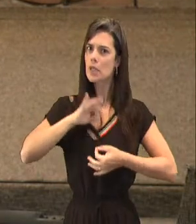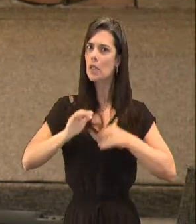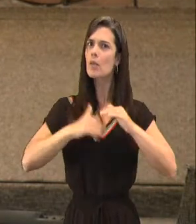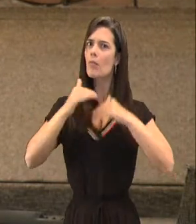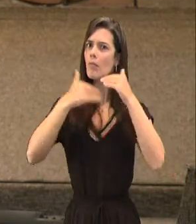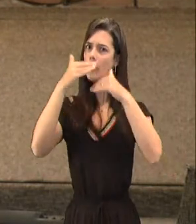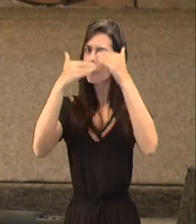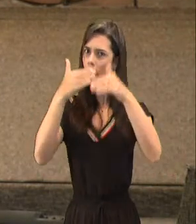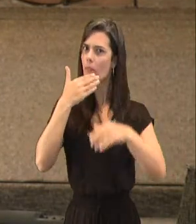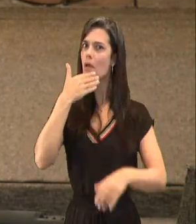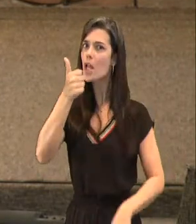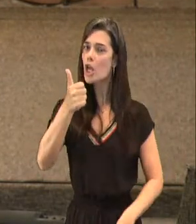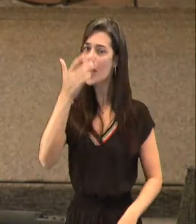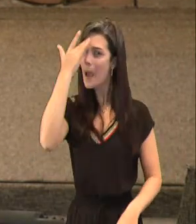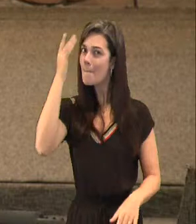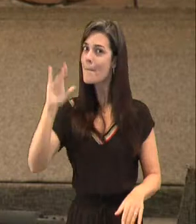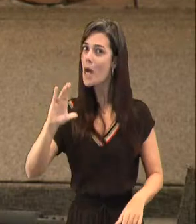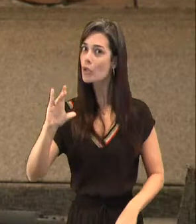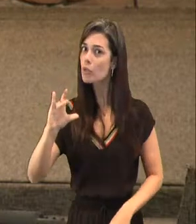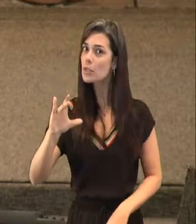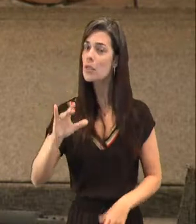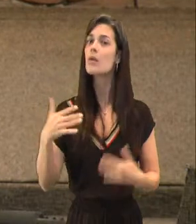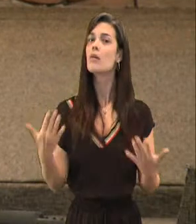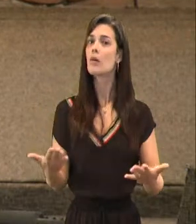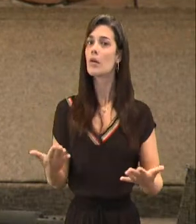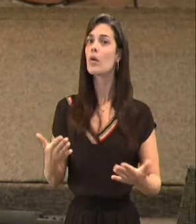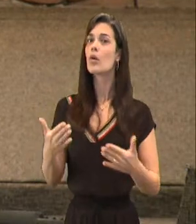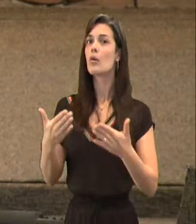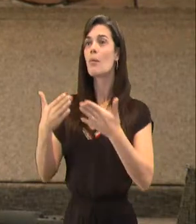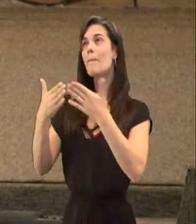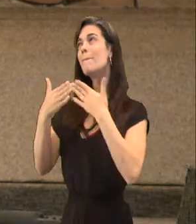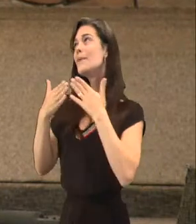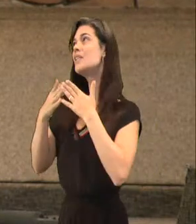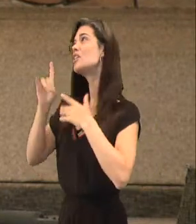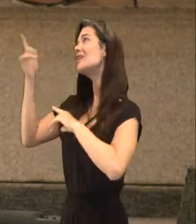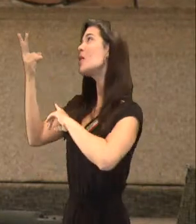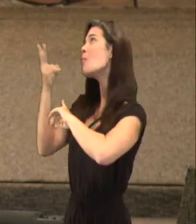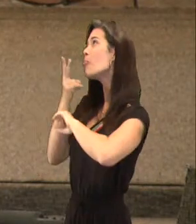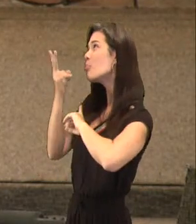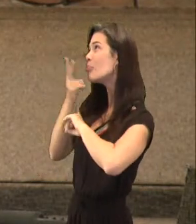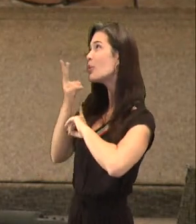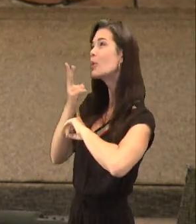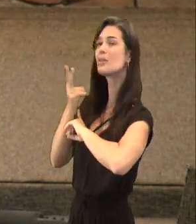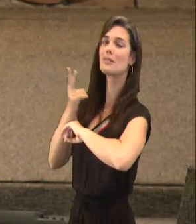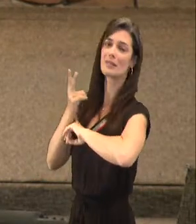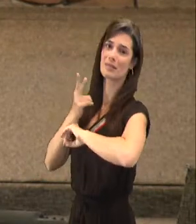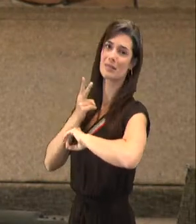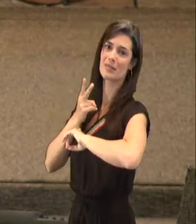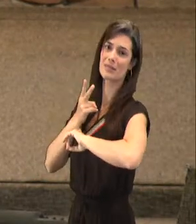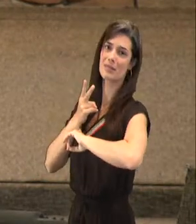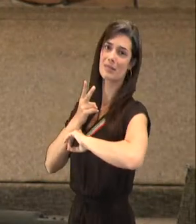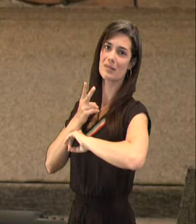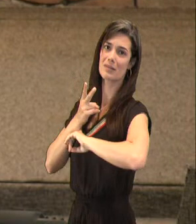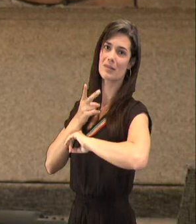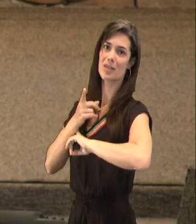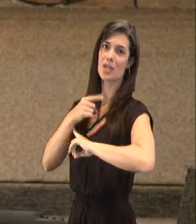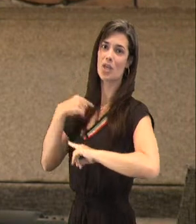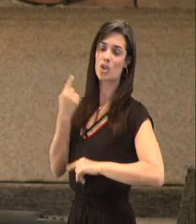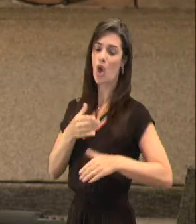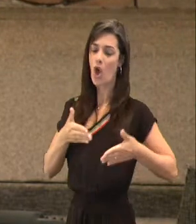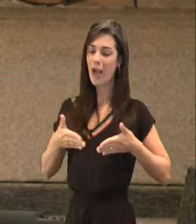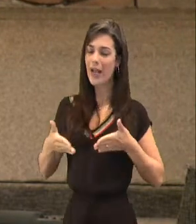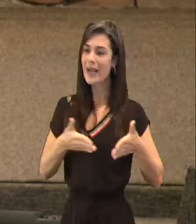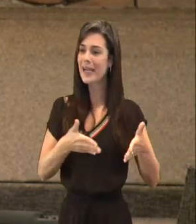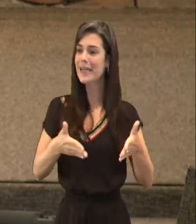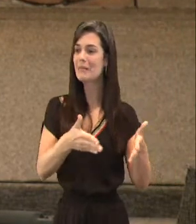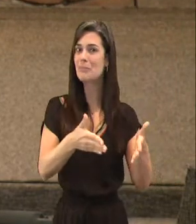espiritualmente. O pedido aqui é por proteção, para que os nossos caminhos não nos levem às tentações